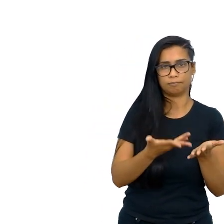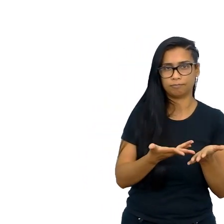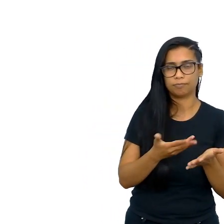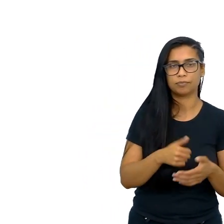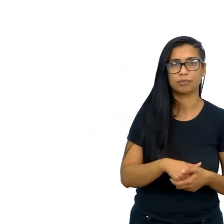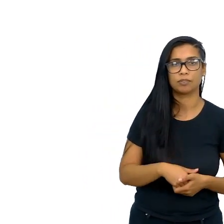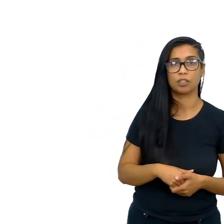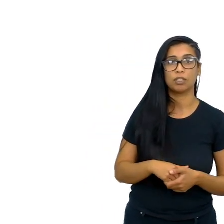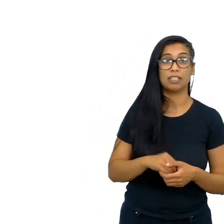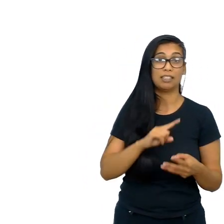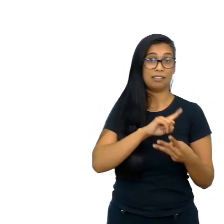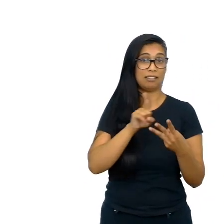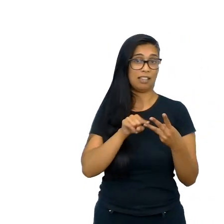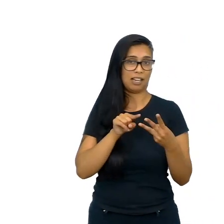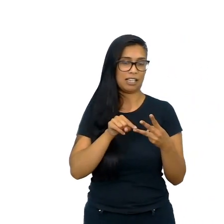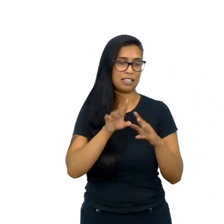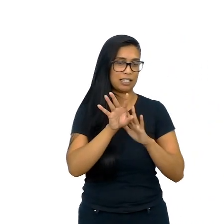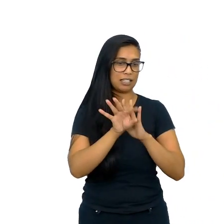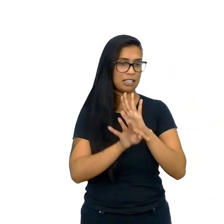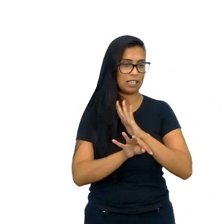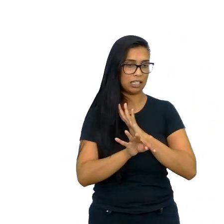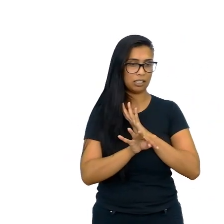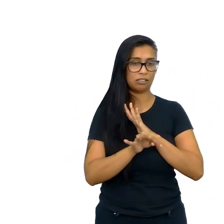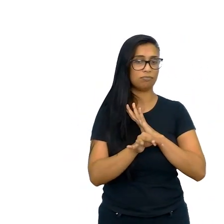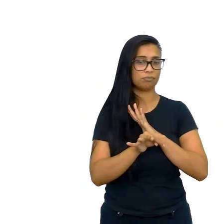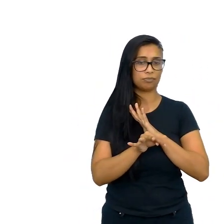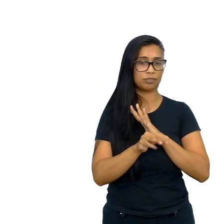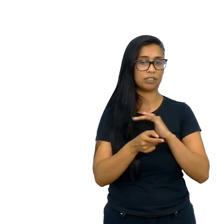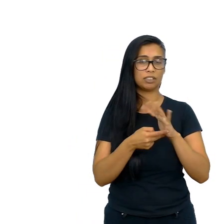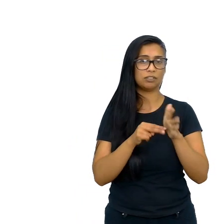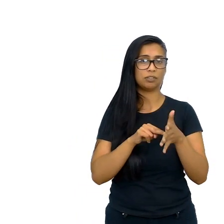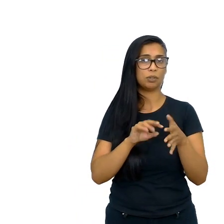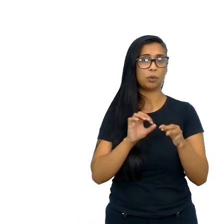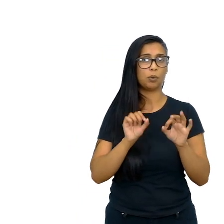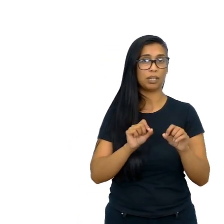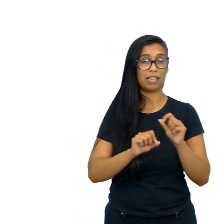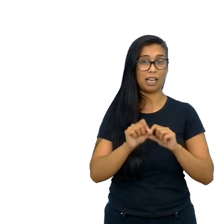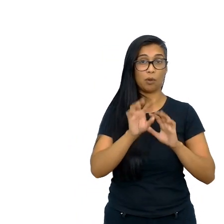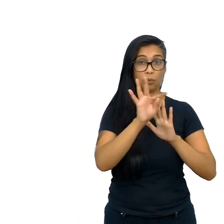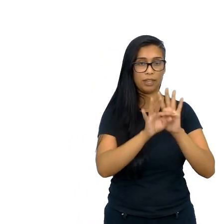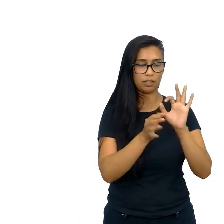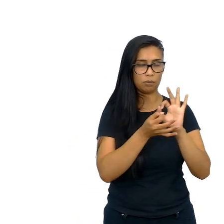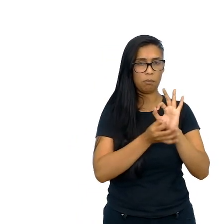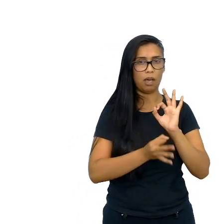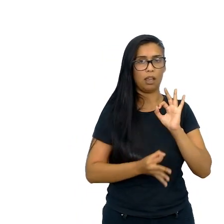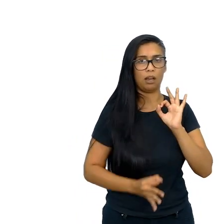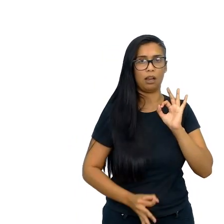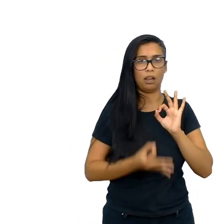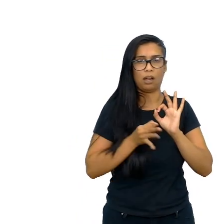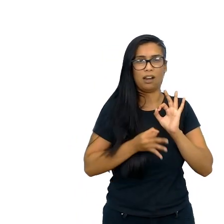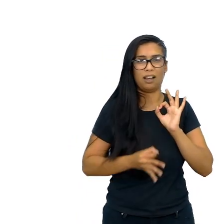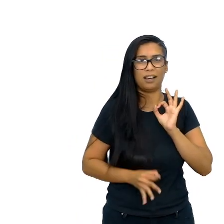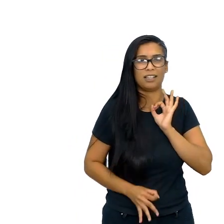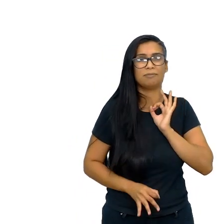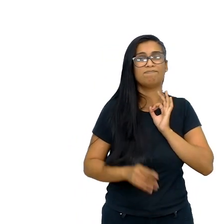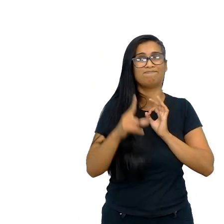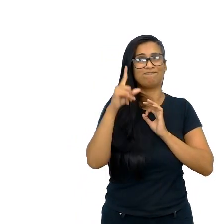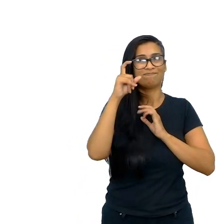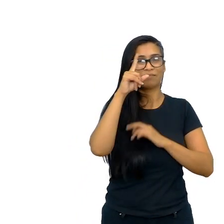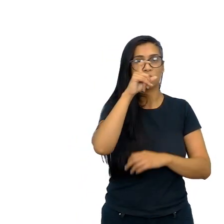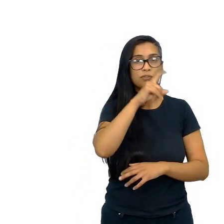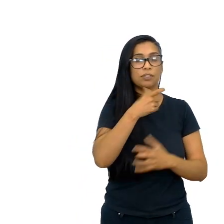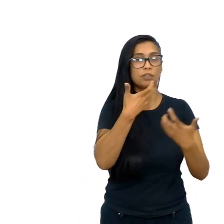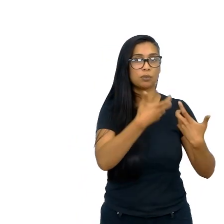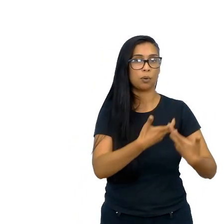estamos no texto 3, há textos de curta ou longa extensão, como predomínio de elementos sintáticos mais